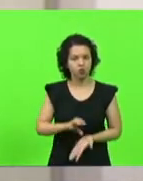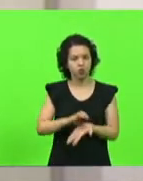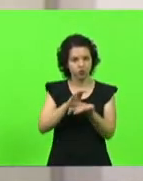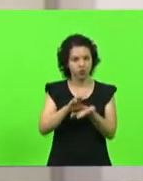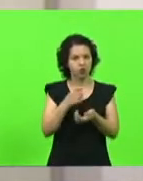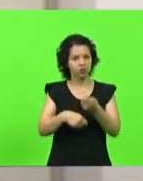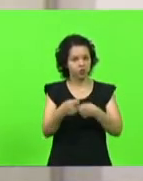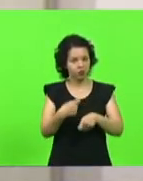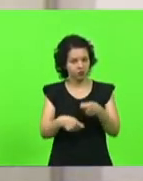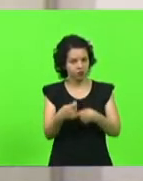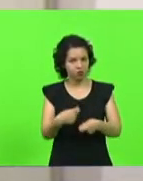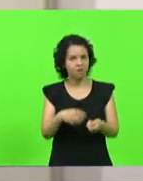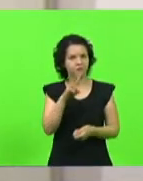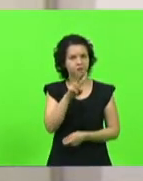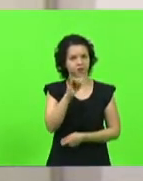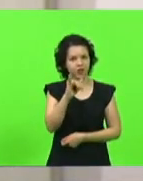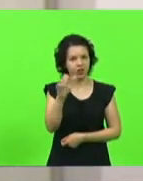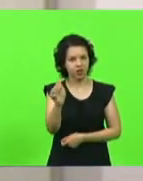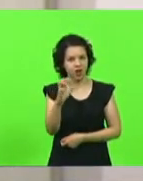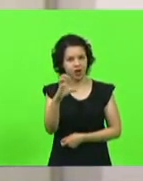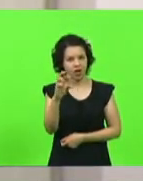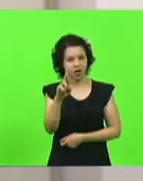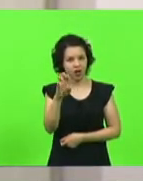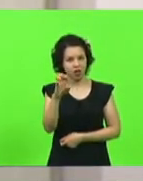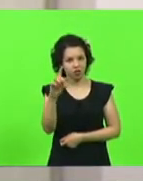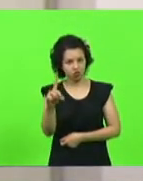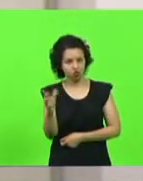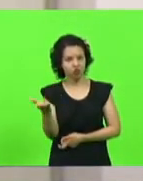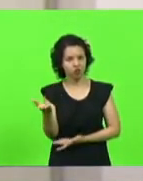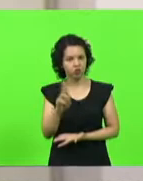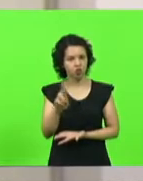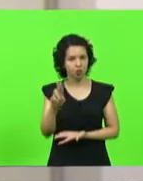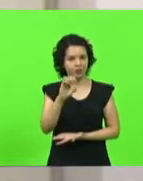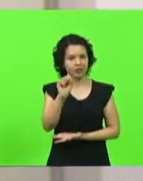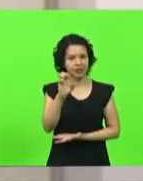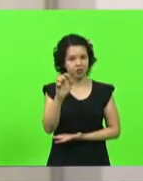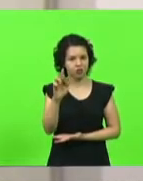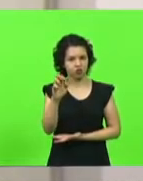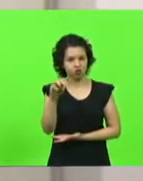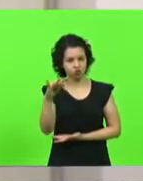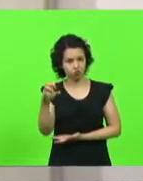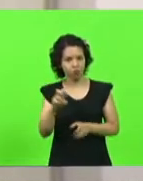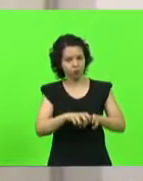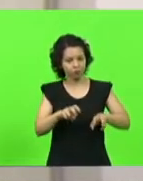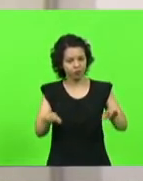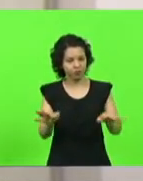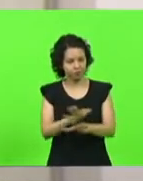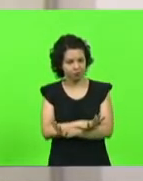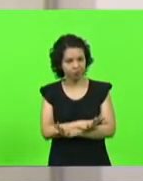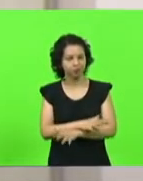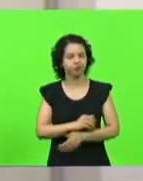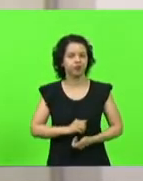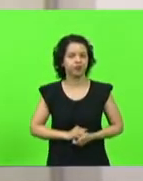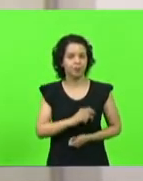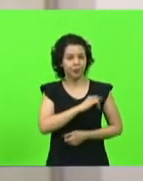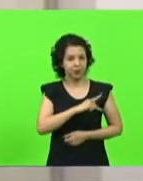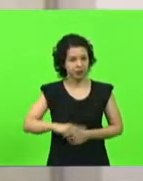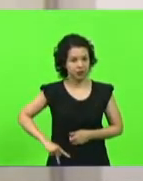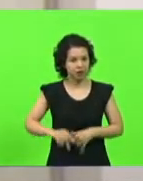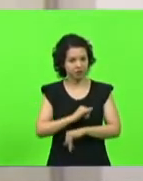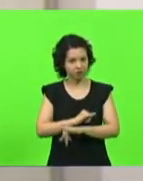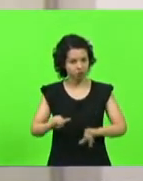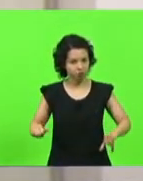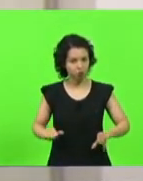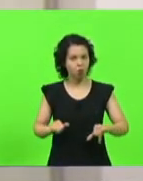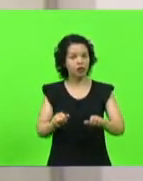Crédito, ViaCred, Sérgio Cadori. Constituída a mesa, senhor presidente deu ciência de que a sessão foi convocada